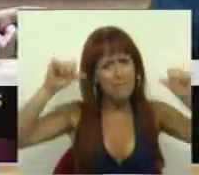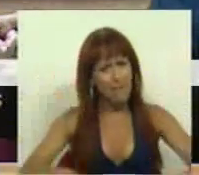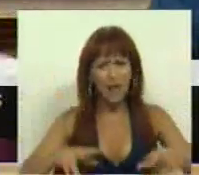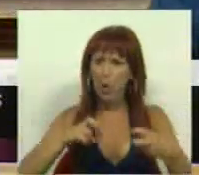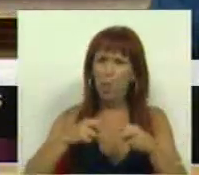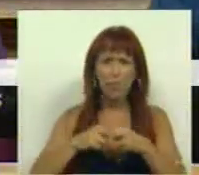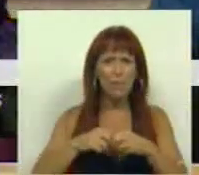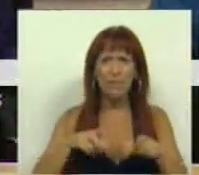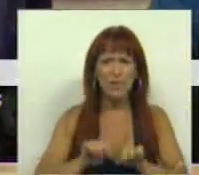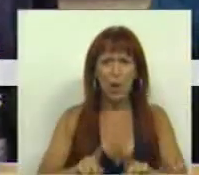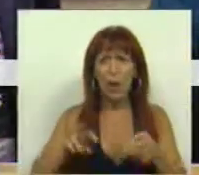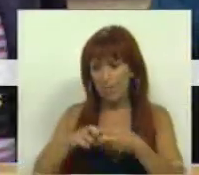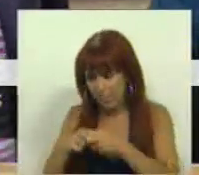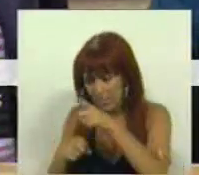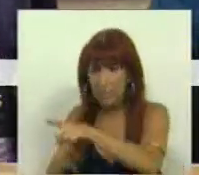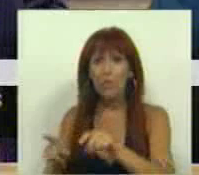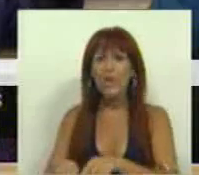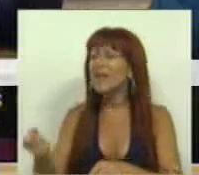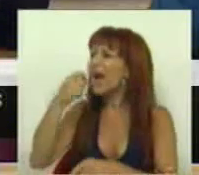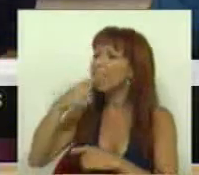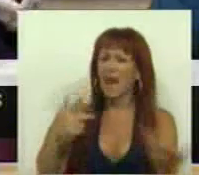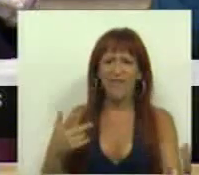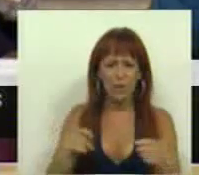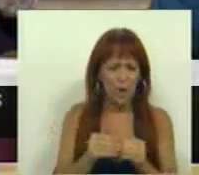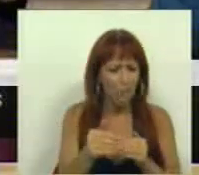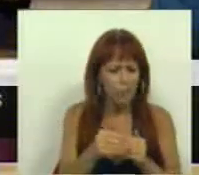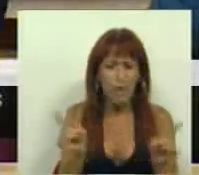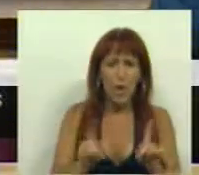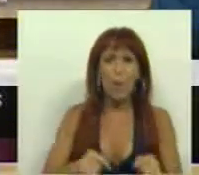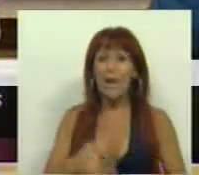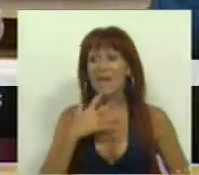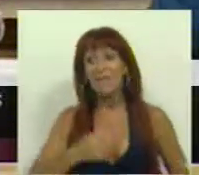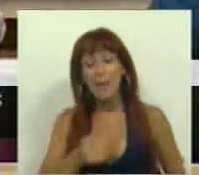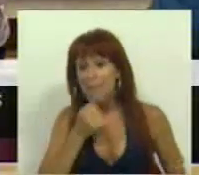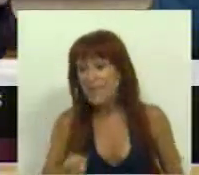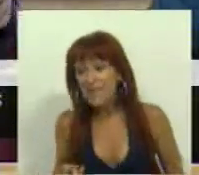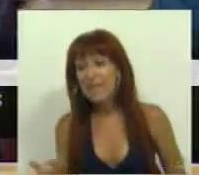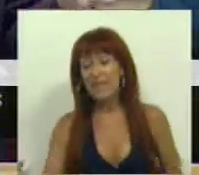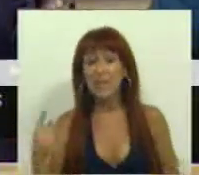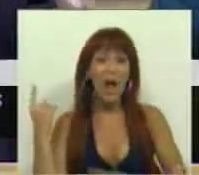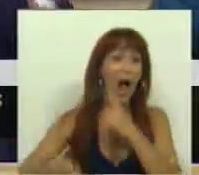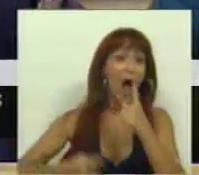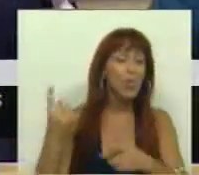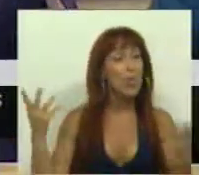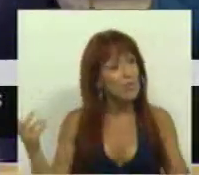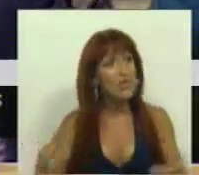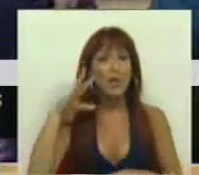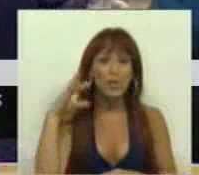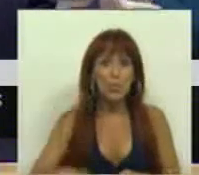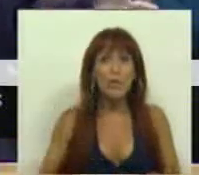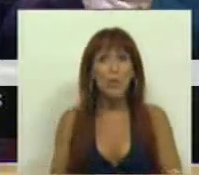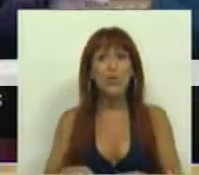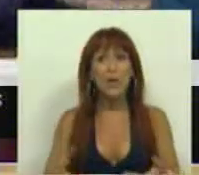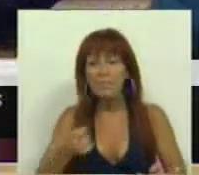problema de dose é mesmo um problema de remédio ter fé que estas medidas ainda que algumas sejam naturalmente